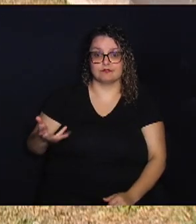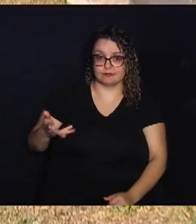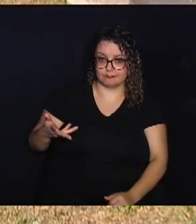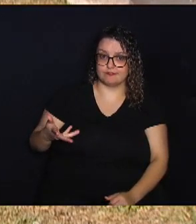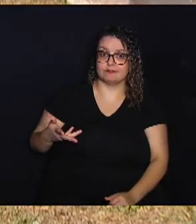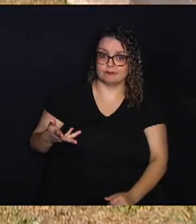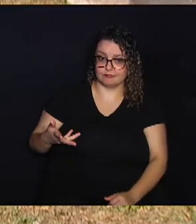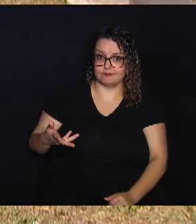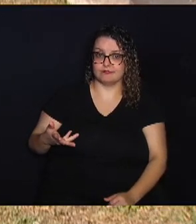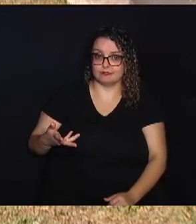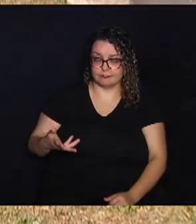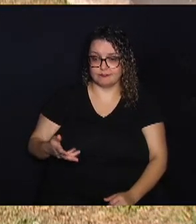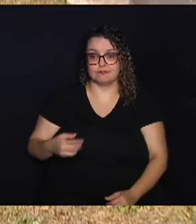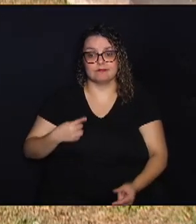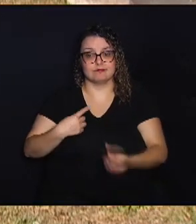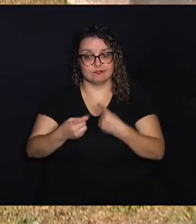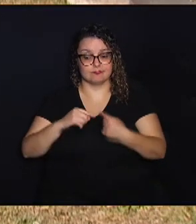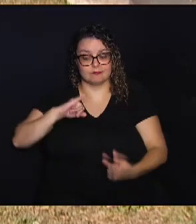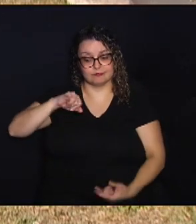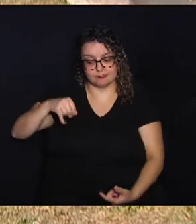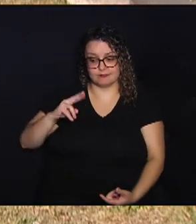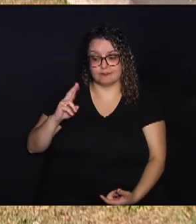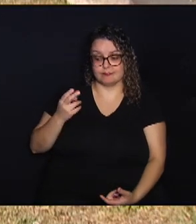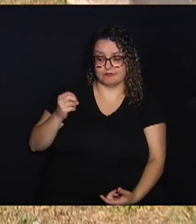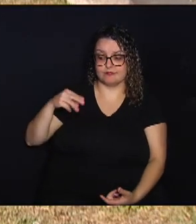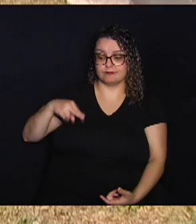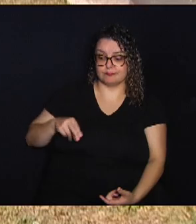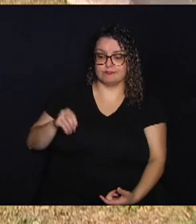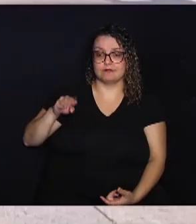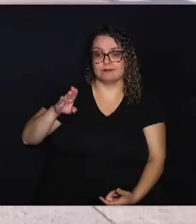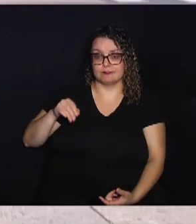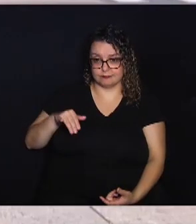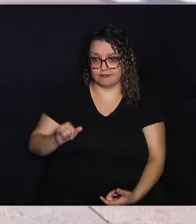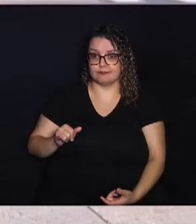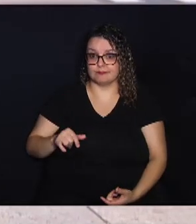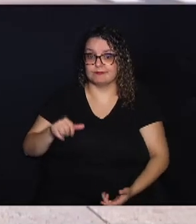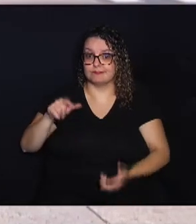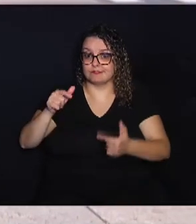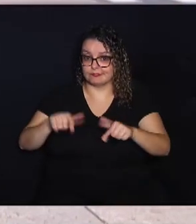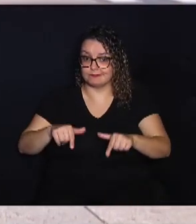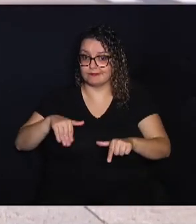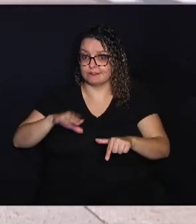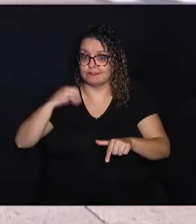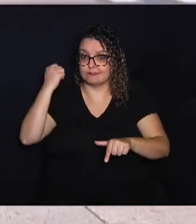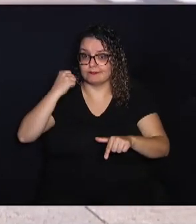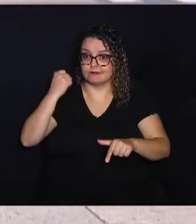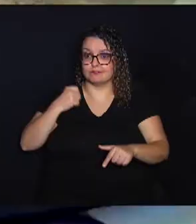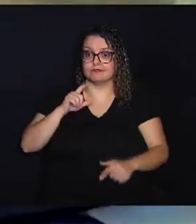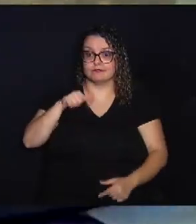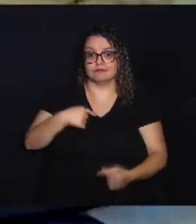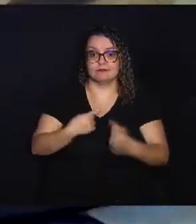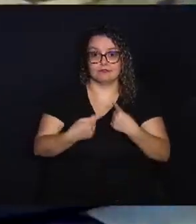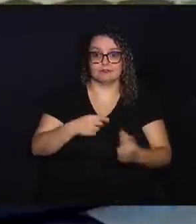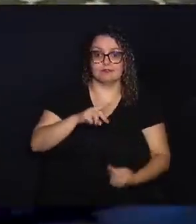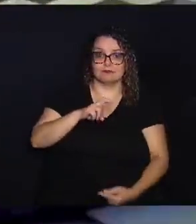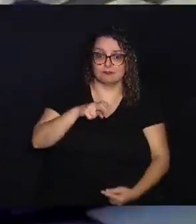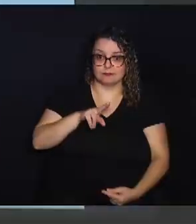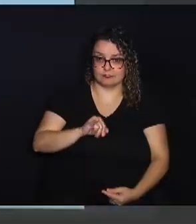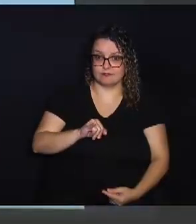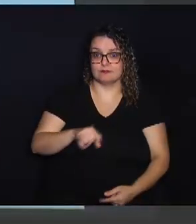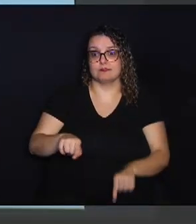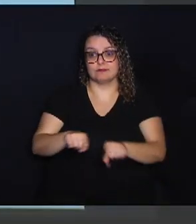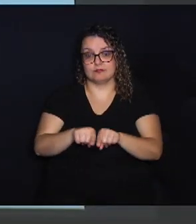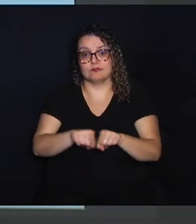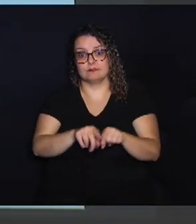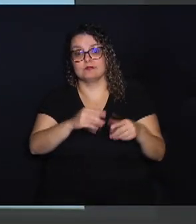A Avenida João Boy do Lope é o ponto mais crítico da cidade, seguida pelas avenidas Rui Rodrigues e Amoreiras.